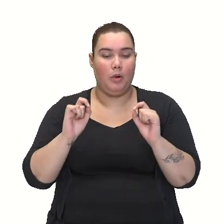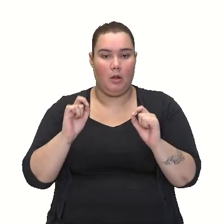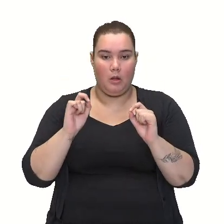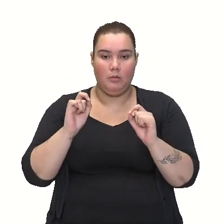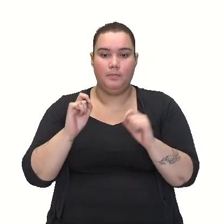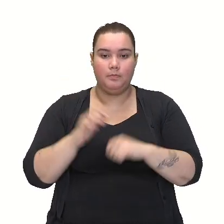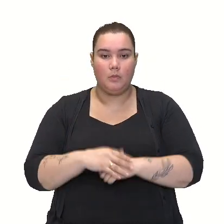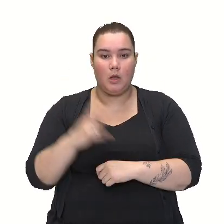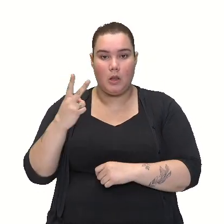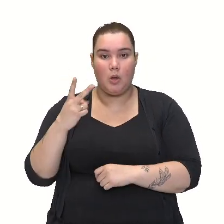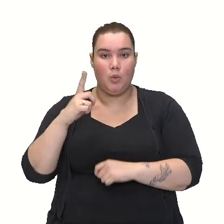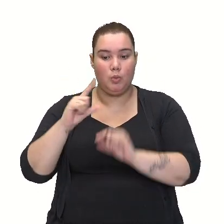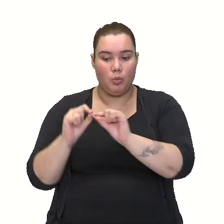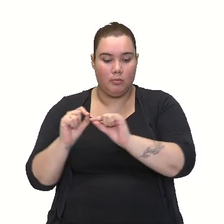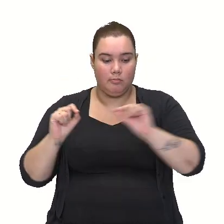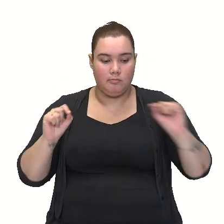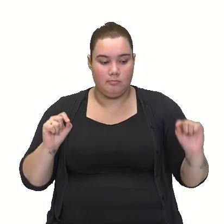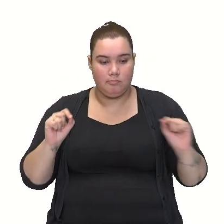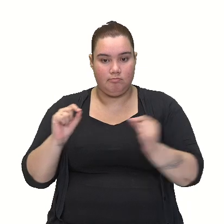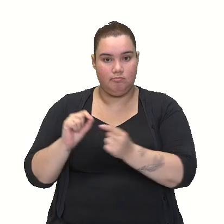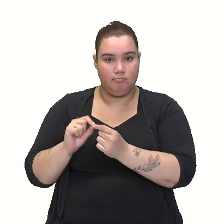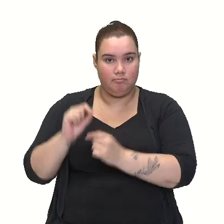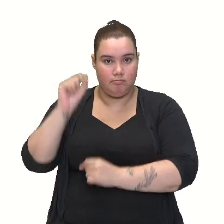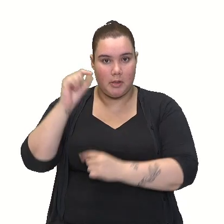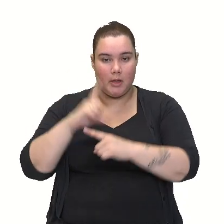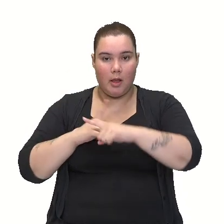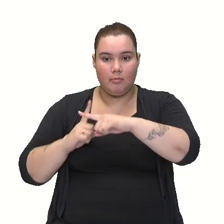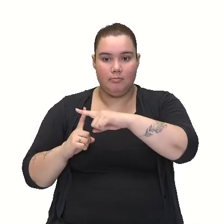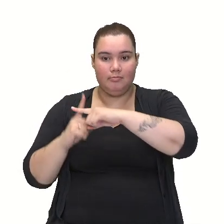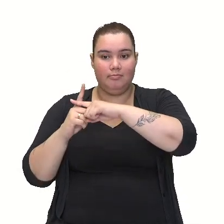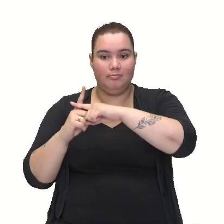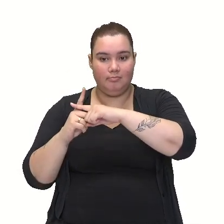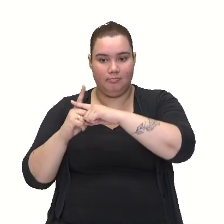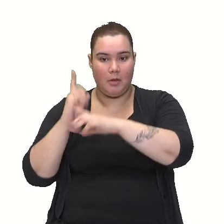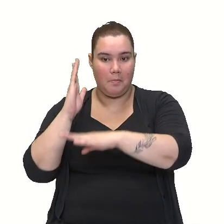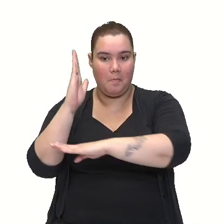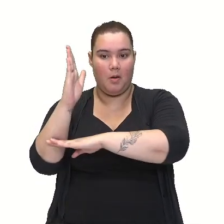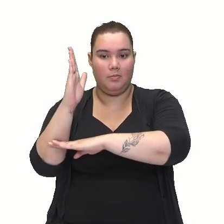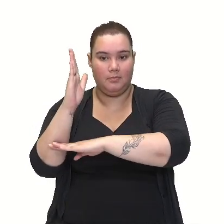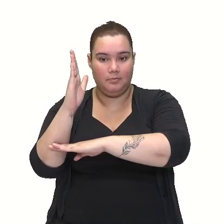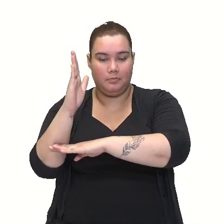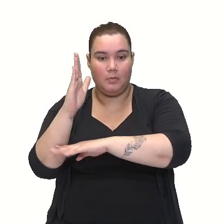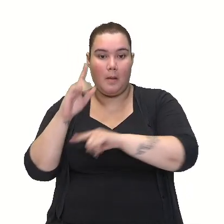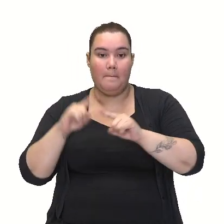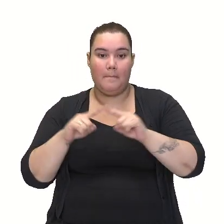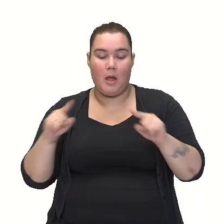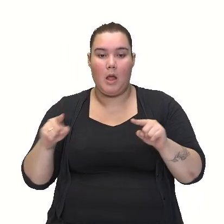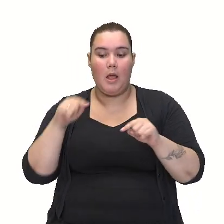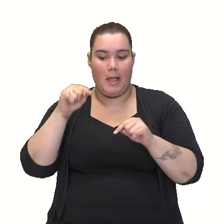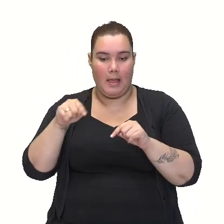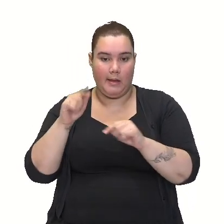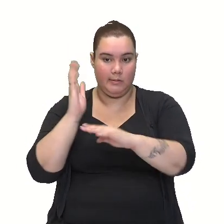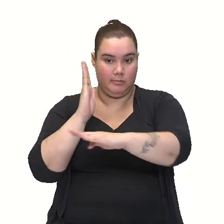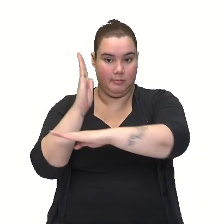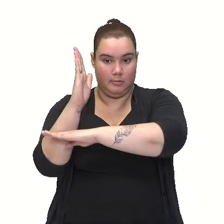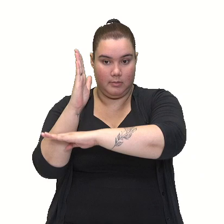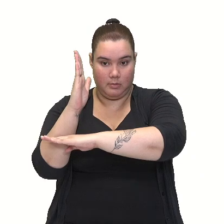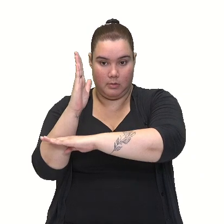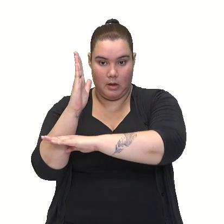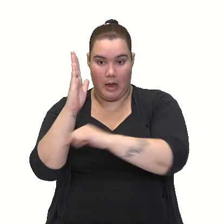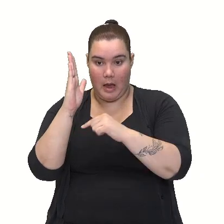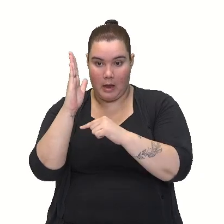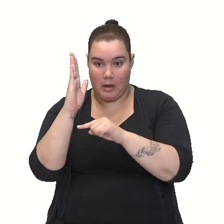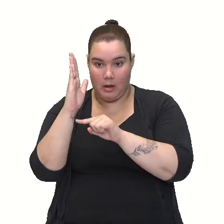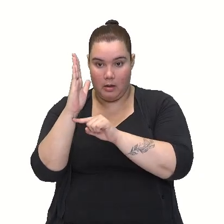entre duas retas. Só que a interseção, ela forma ângulos de 90